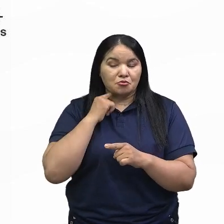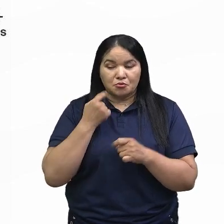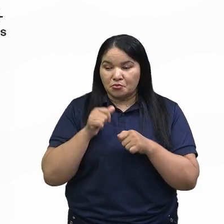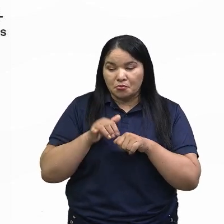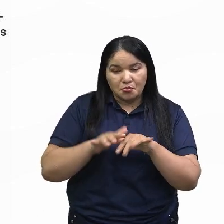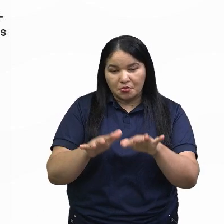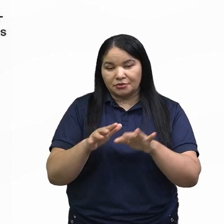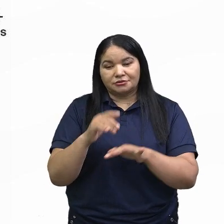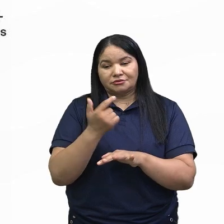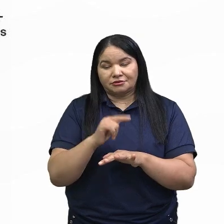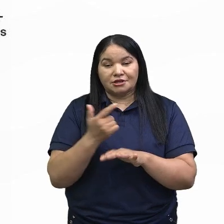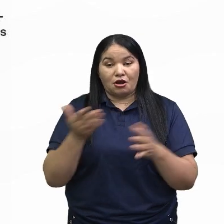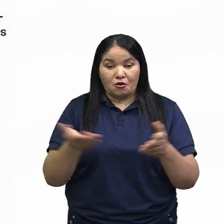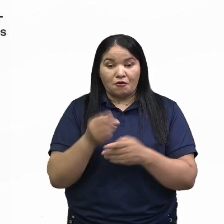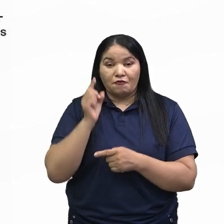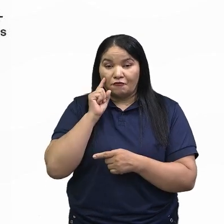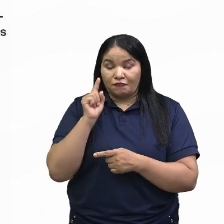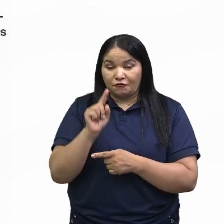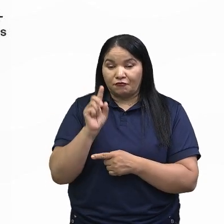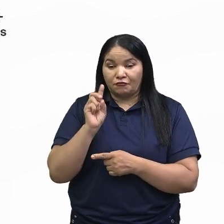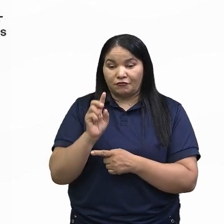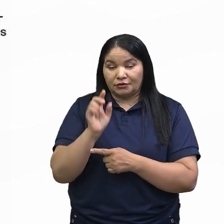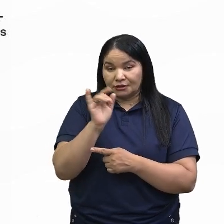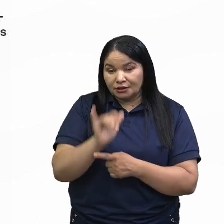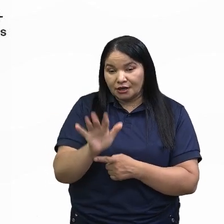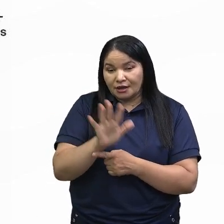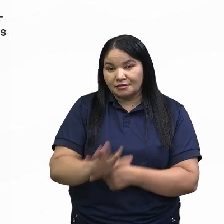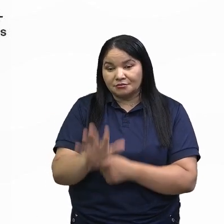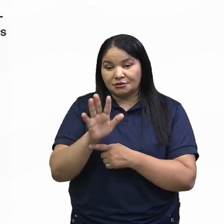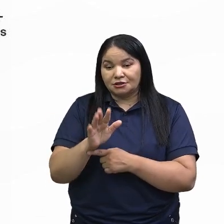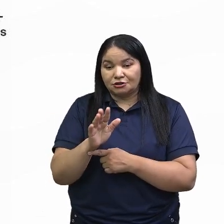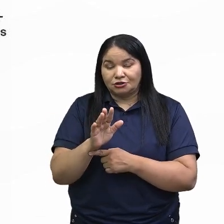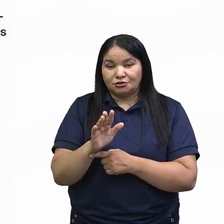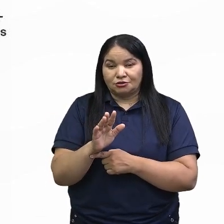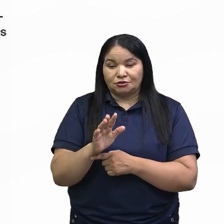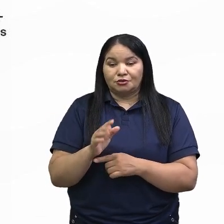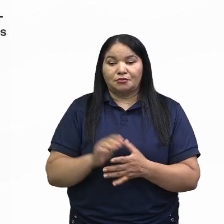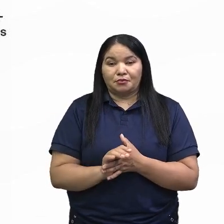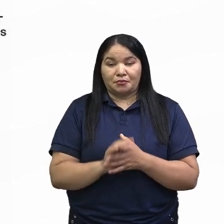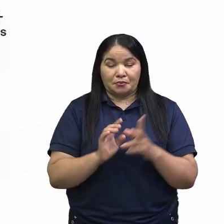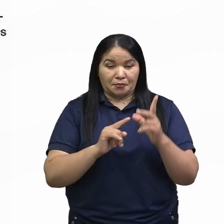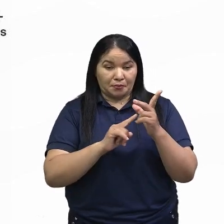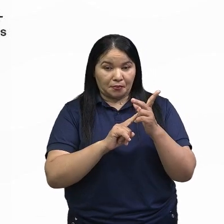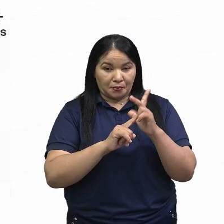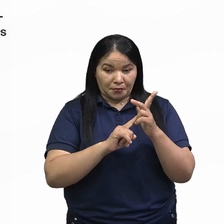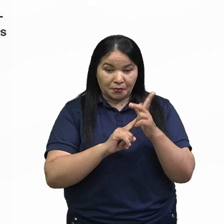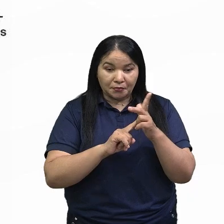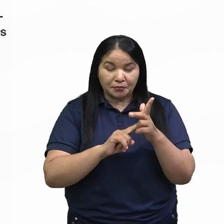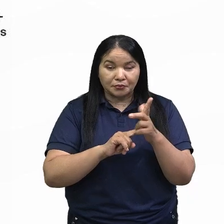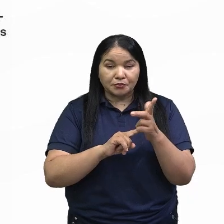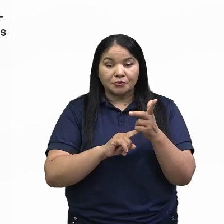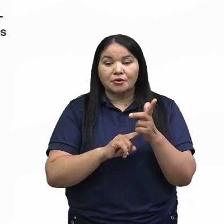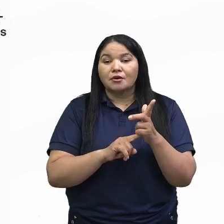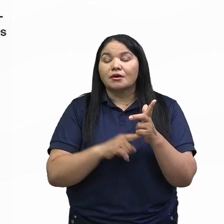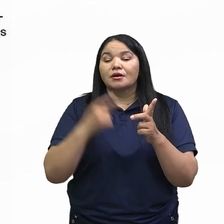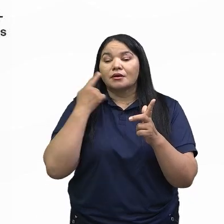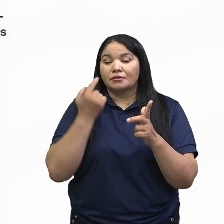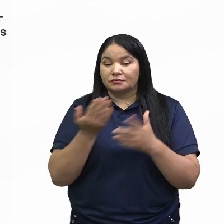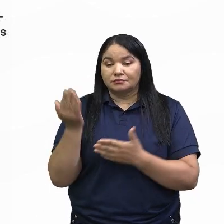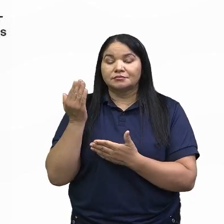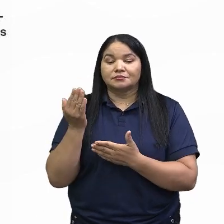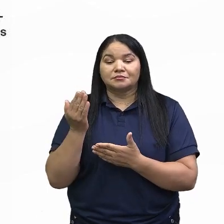E aí você vê na imagem aí esses grandes cataventos aí, vamos chamar dessa forma, que